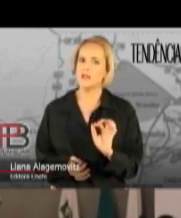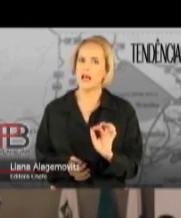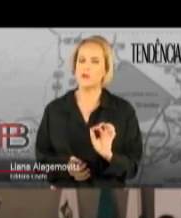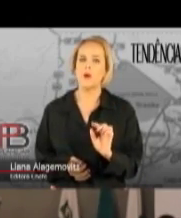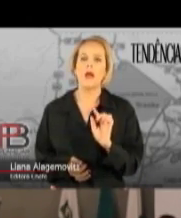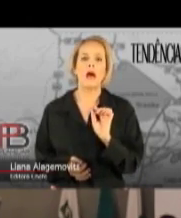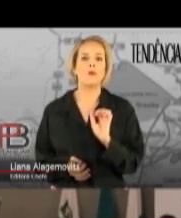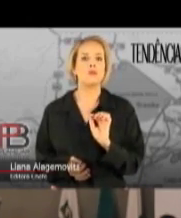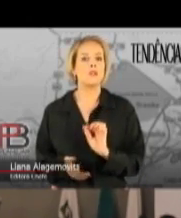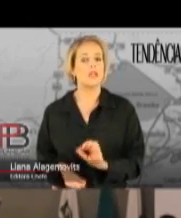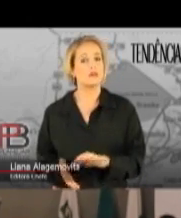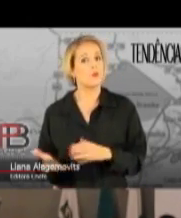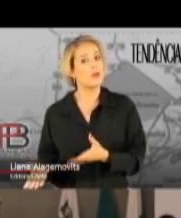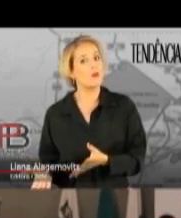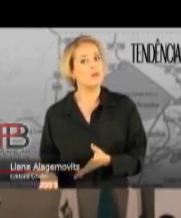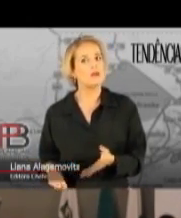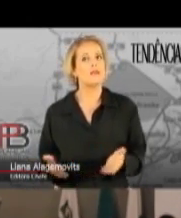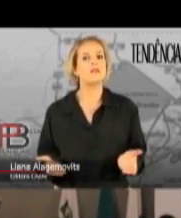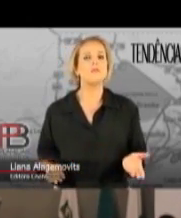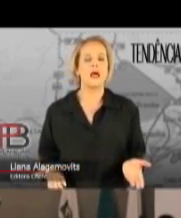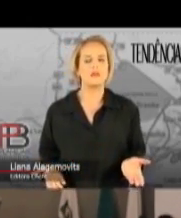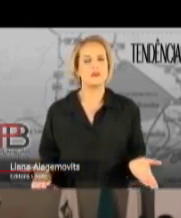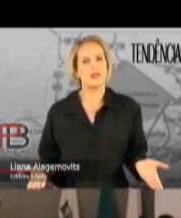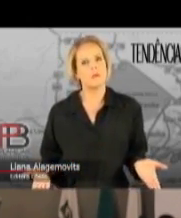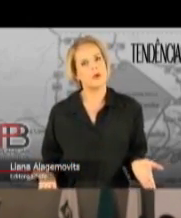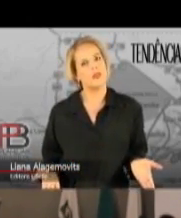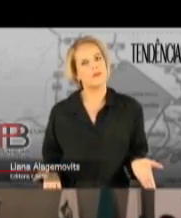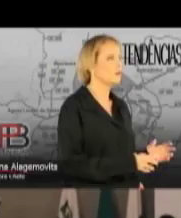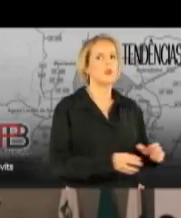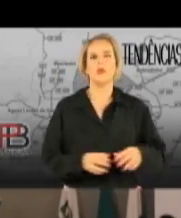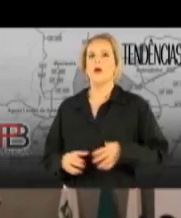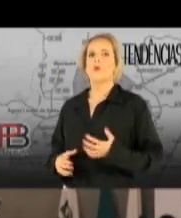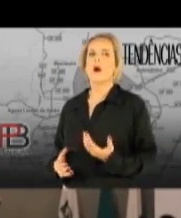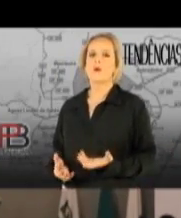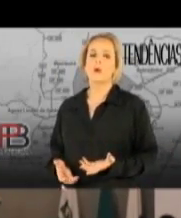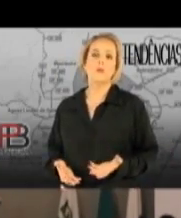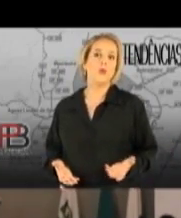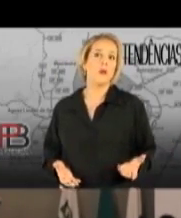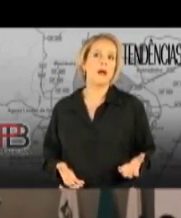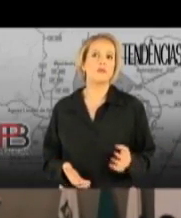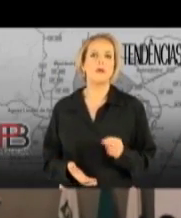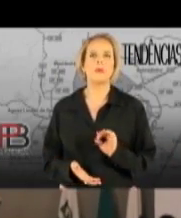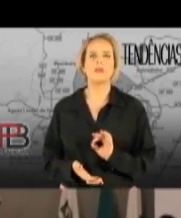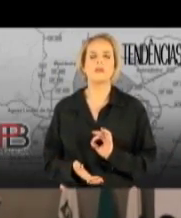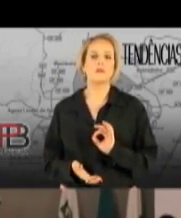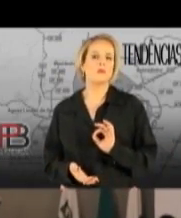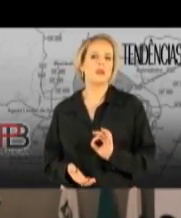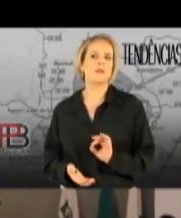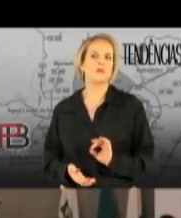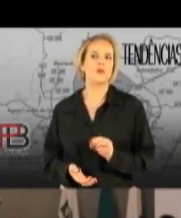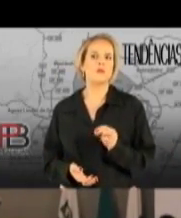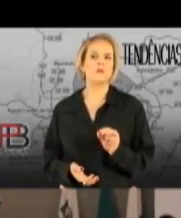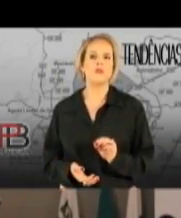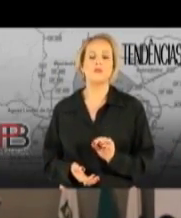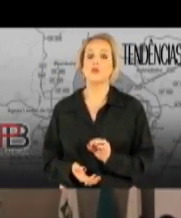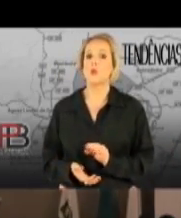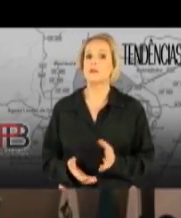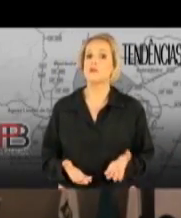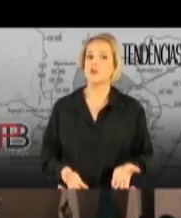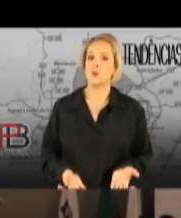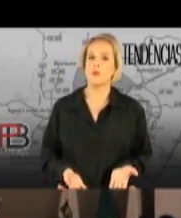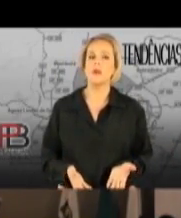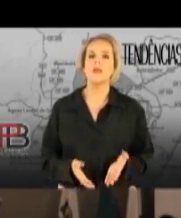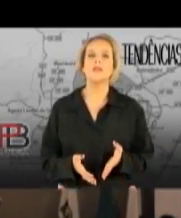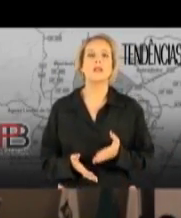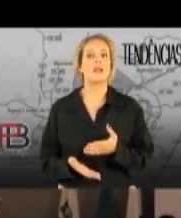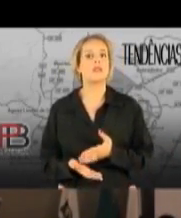cada candidato a utilização ou não das imagens em campanha. O acordo firmado na presença dos assessores no dia 24